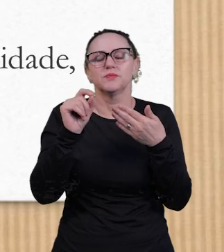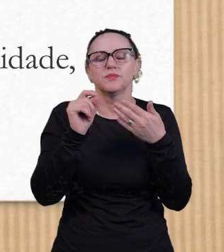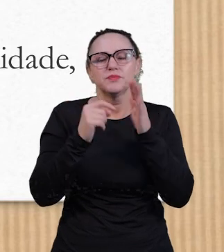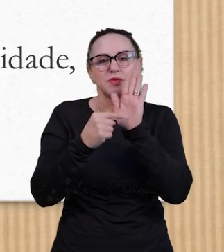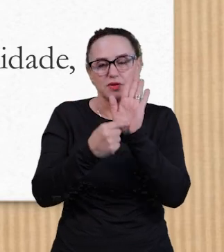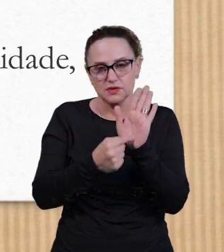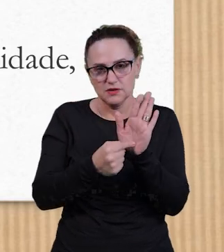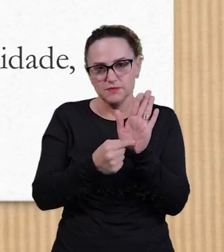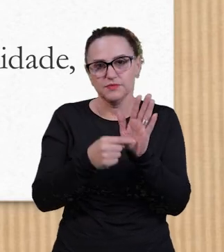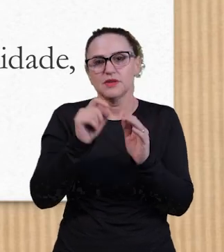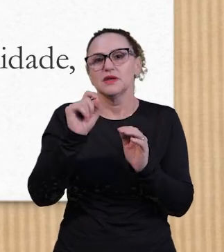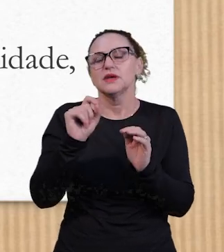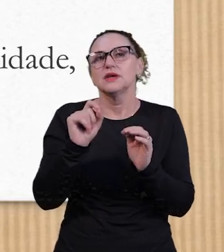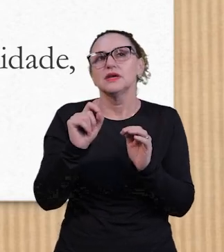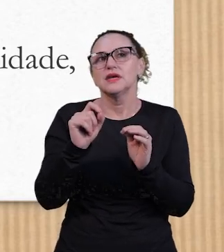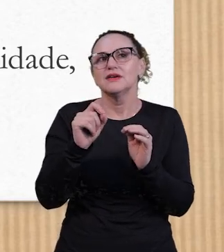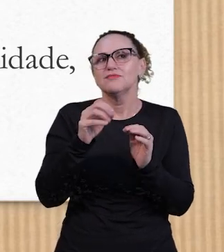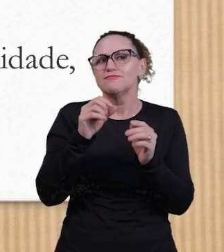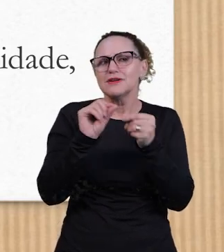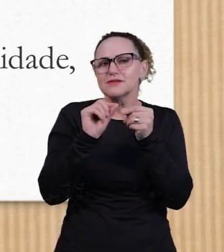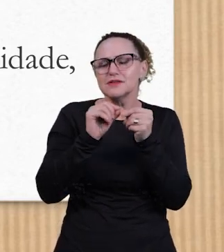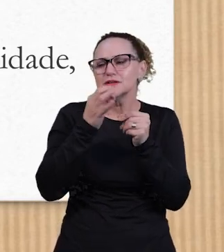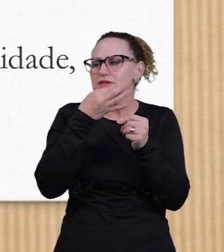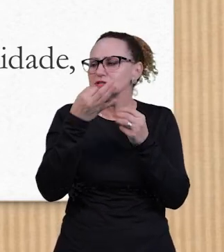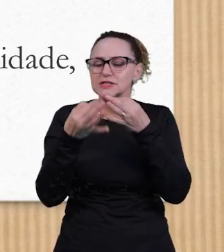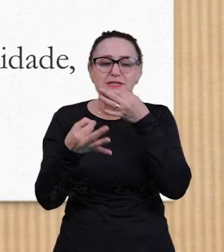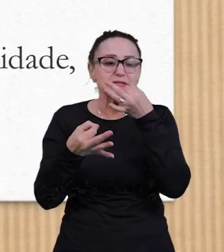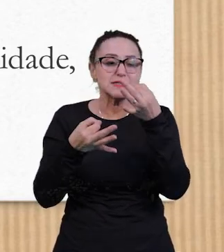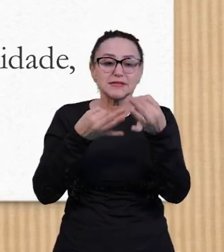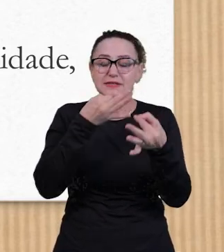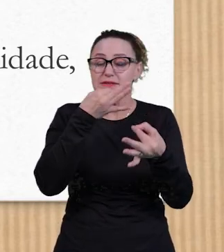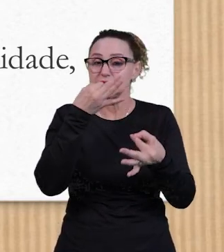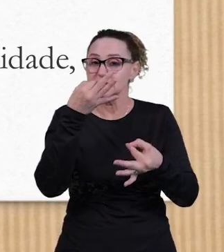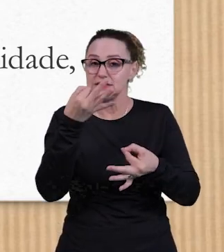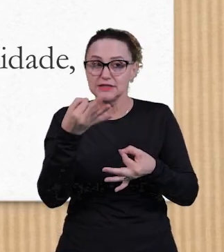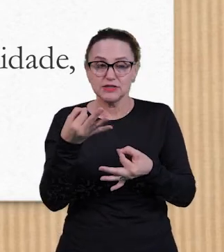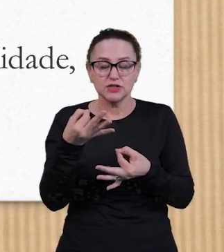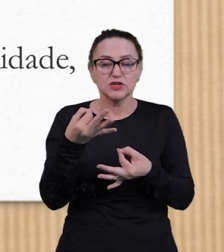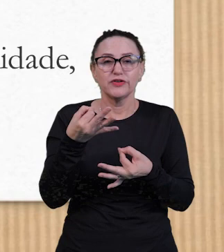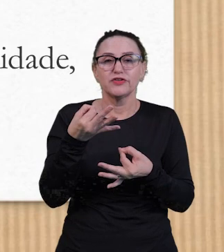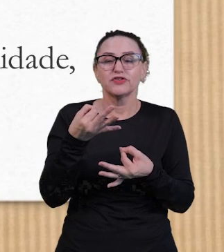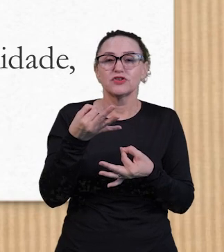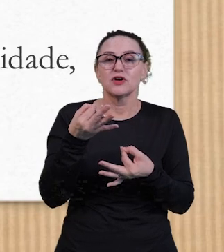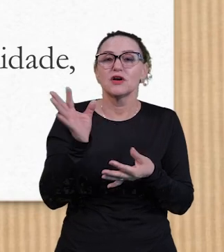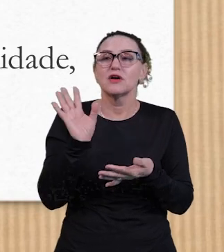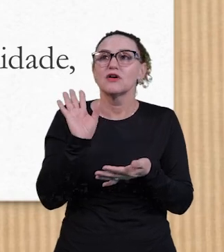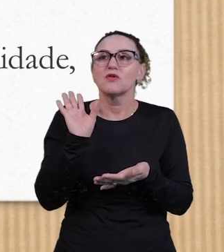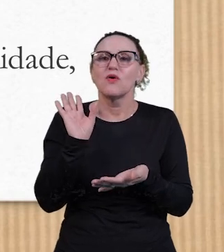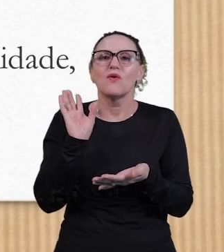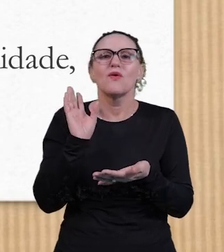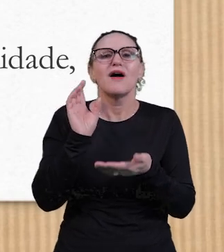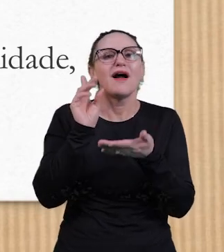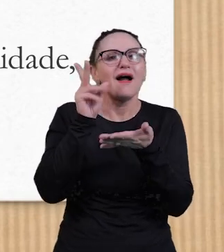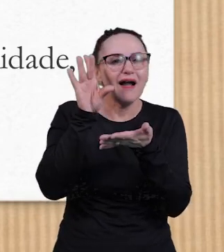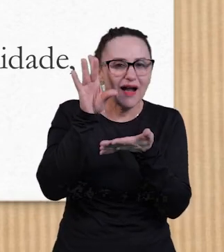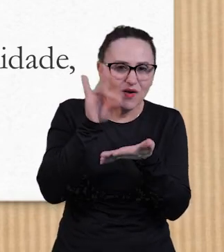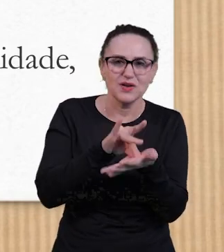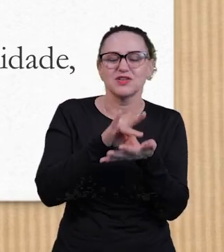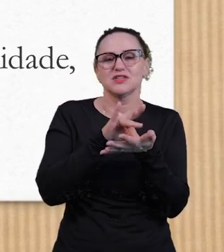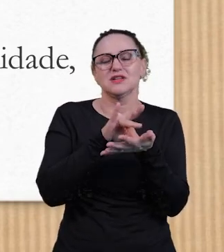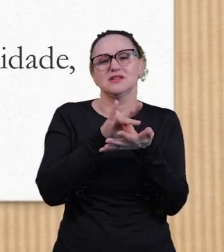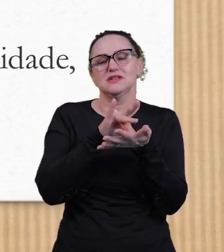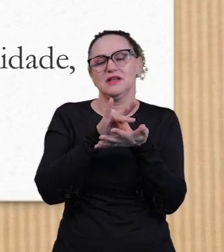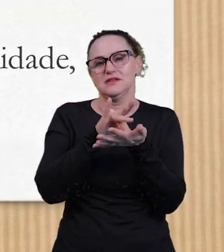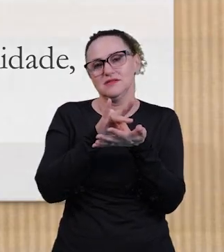paradigmas. Criticar o texto com relação à sua coerência, validade, originalidade, profundidade